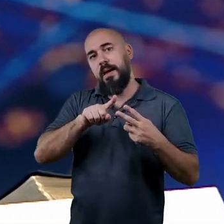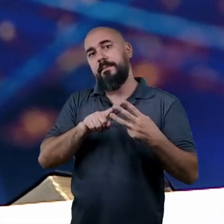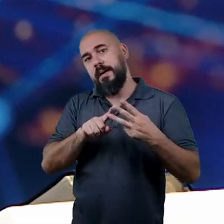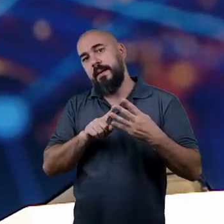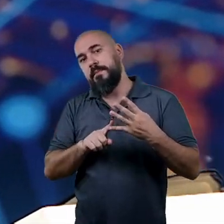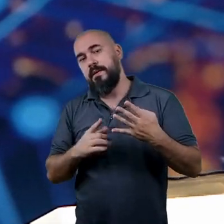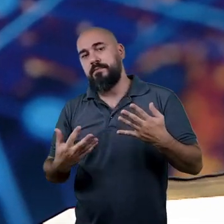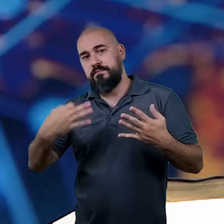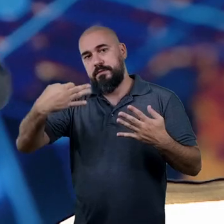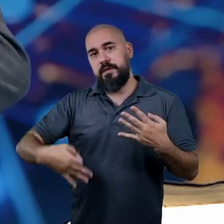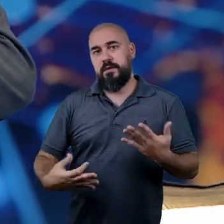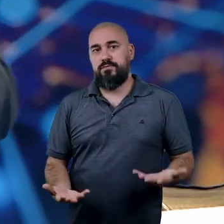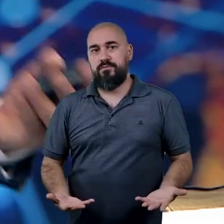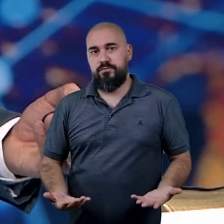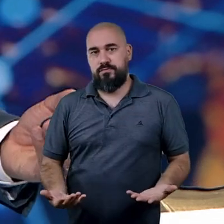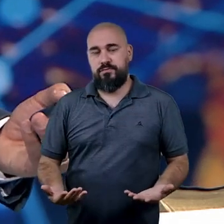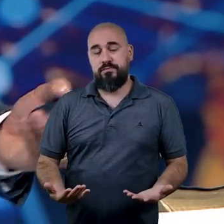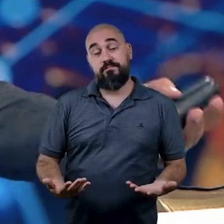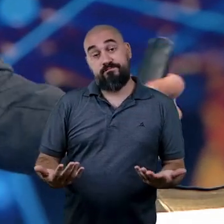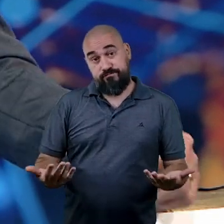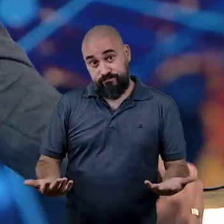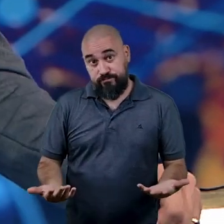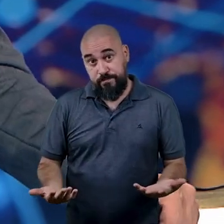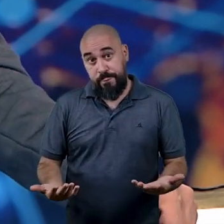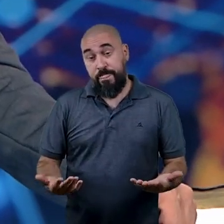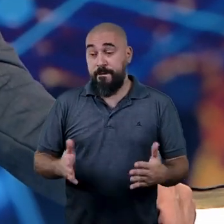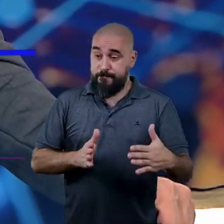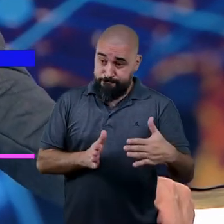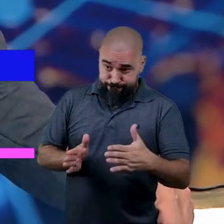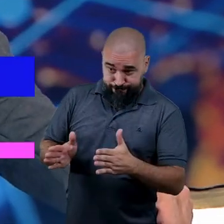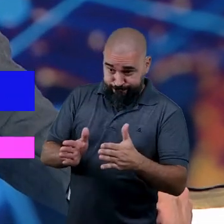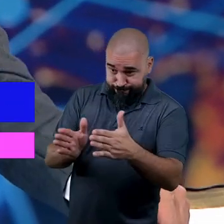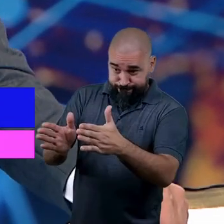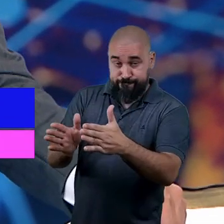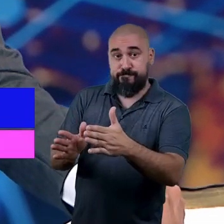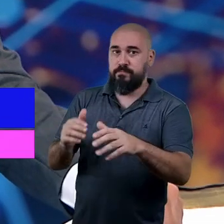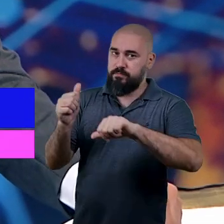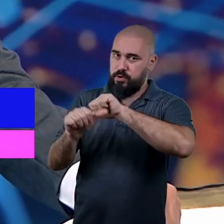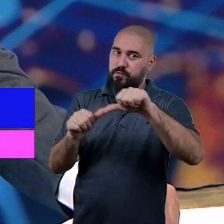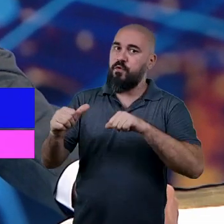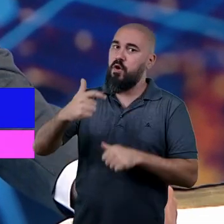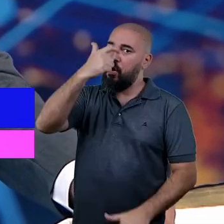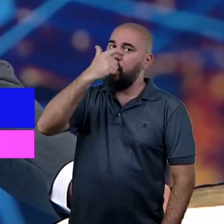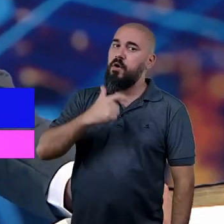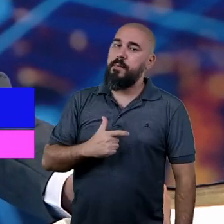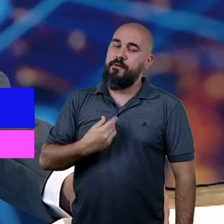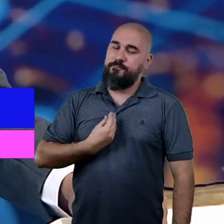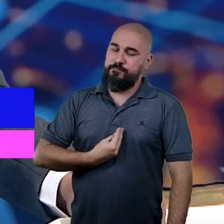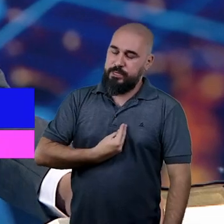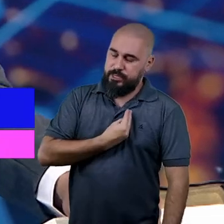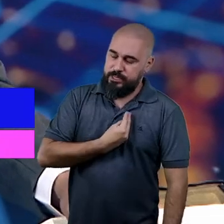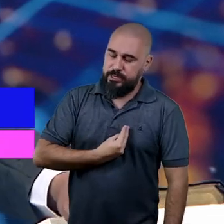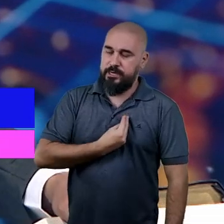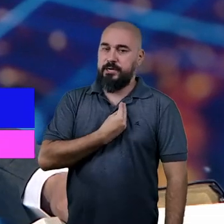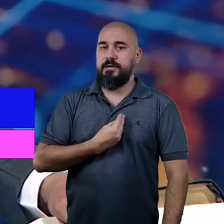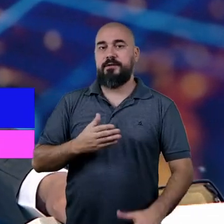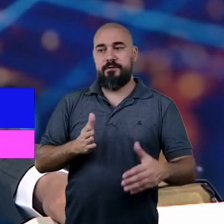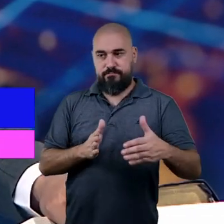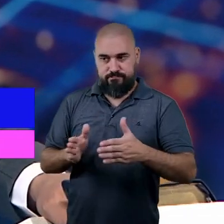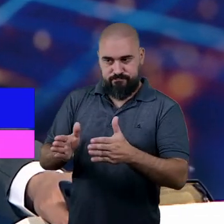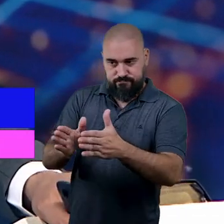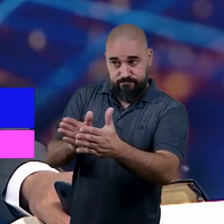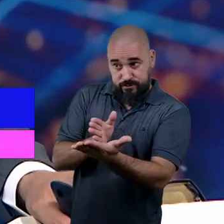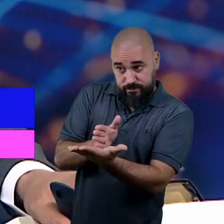Agora, Deus muda o seu rumo. Ele transforma a sua história. Ele transforma a sua